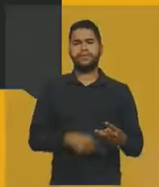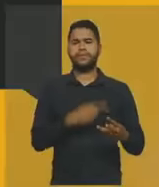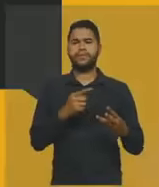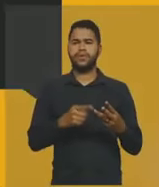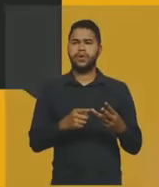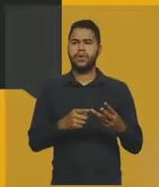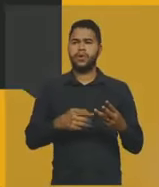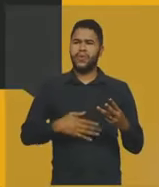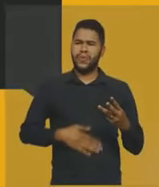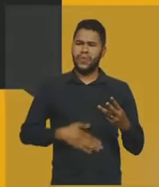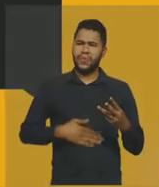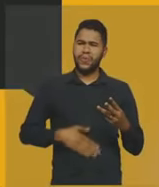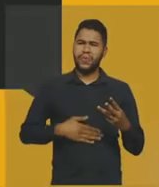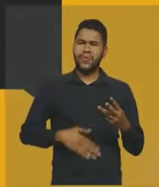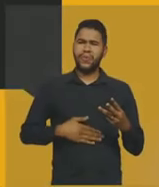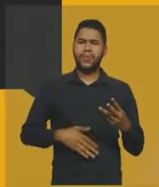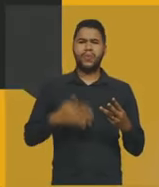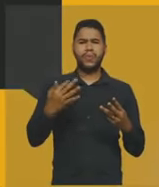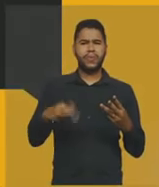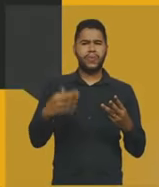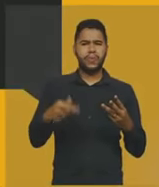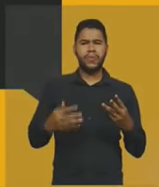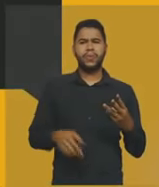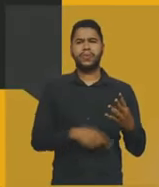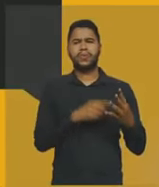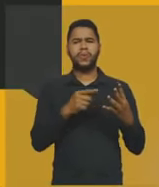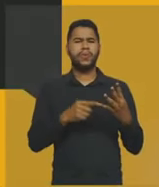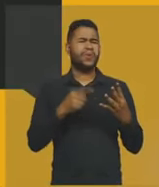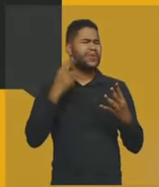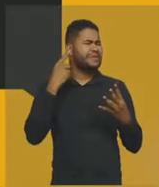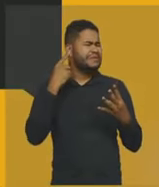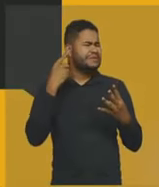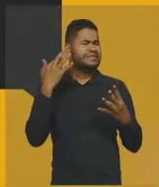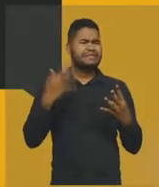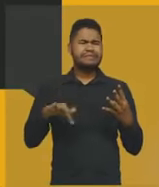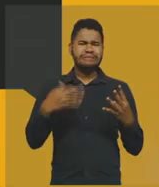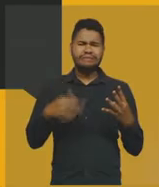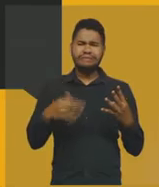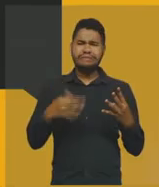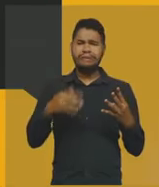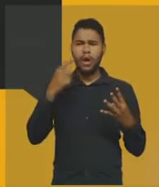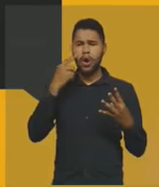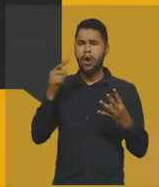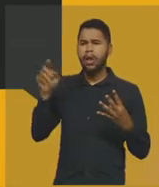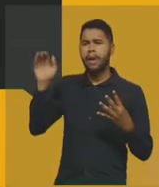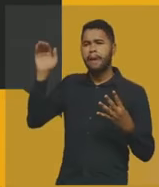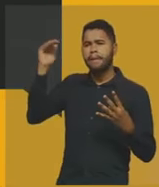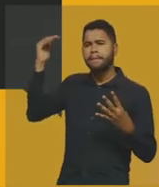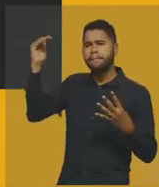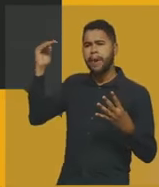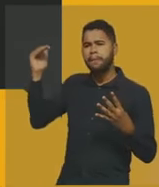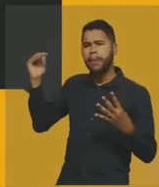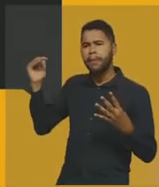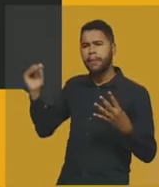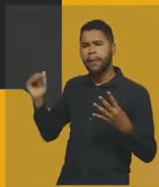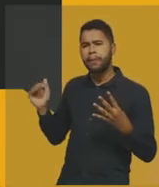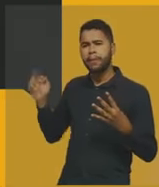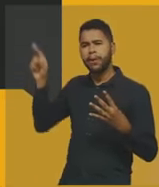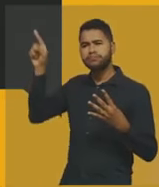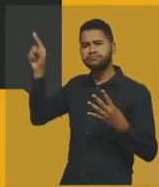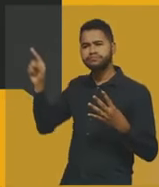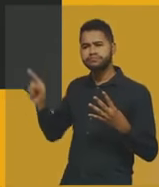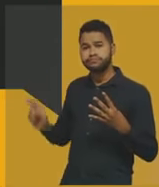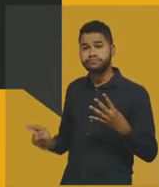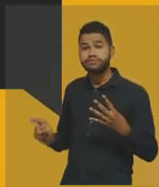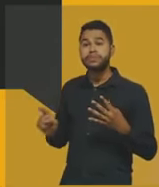Dor no estômago, stomachache. Dor de ouvido, earache. E dor de dente, toothache.